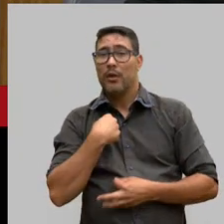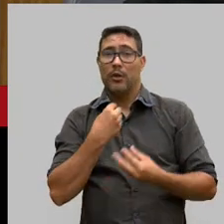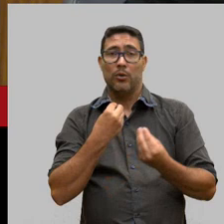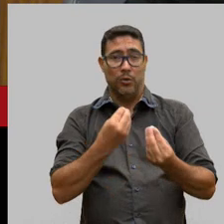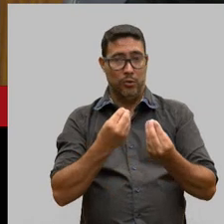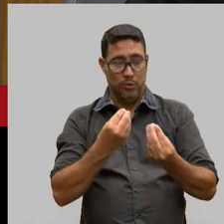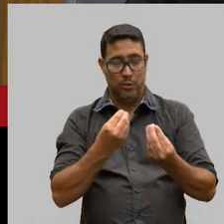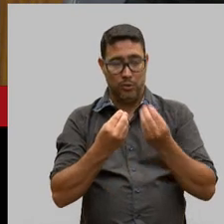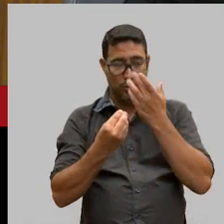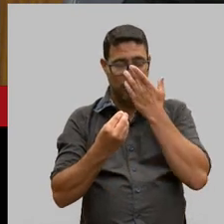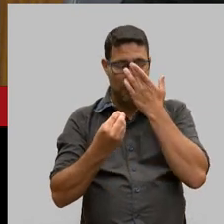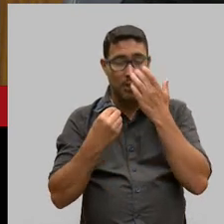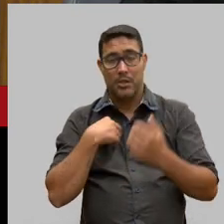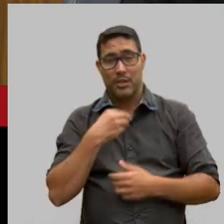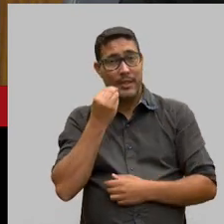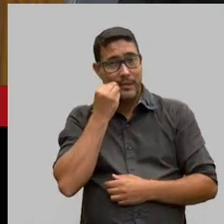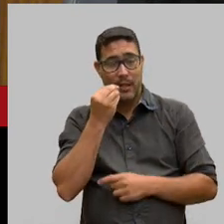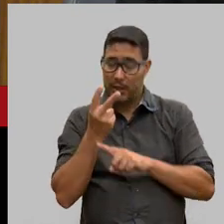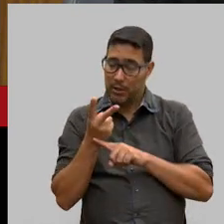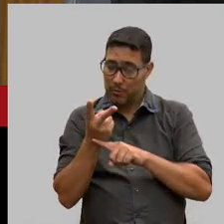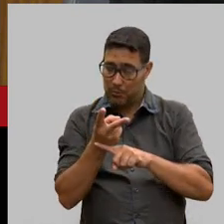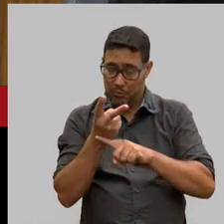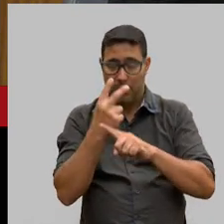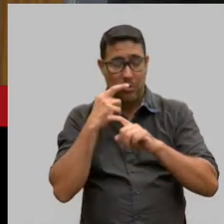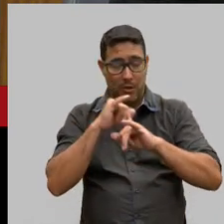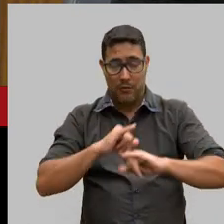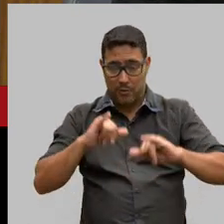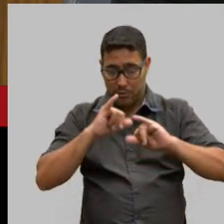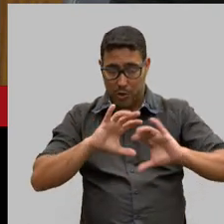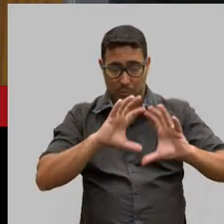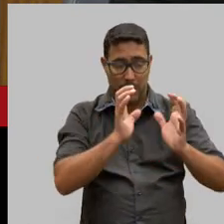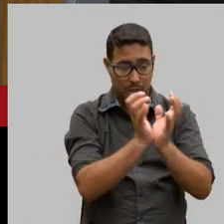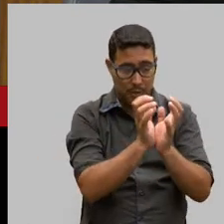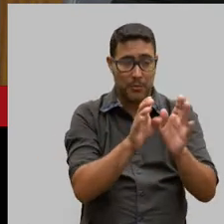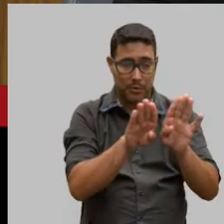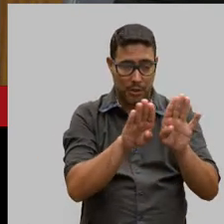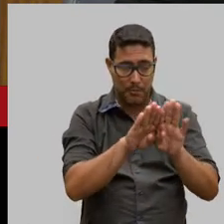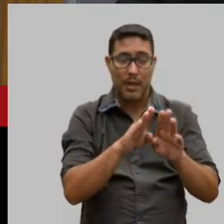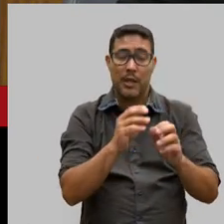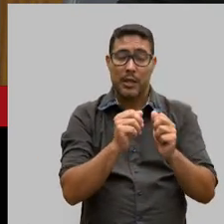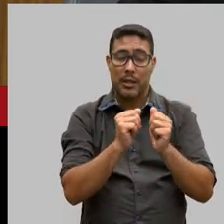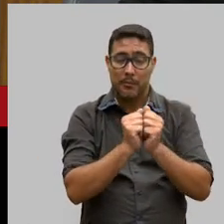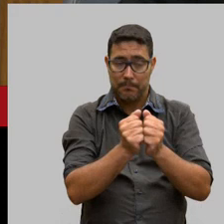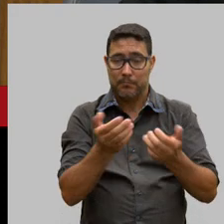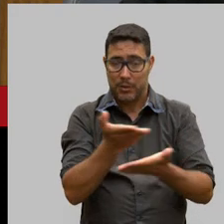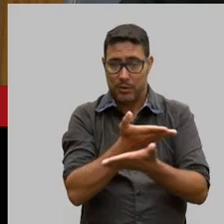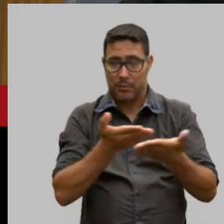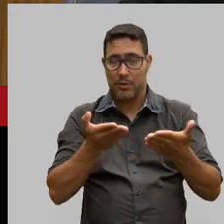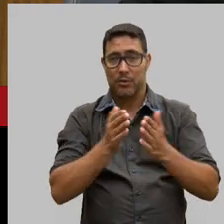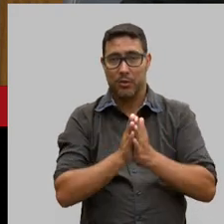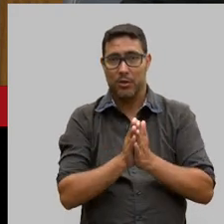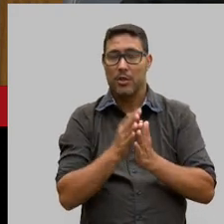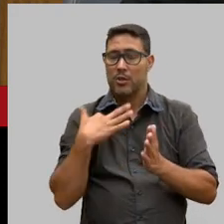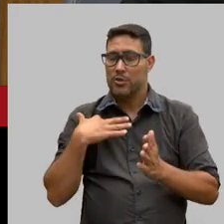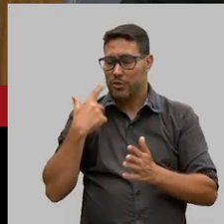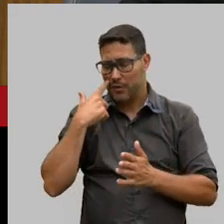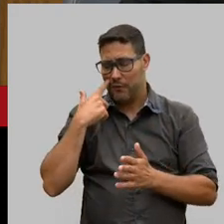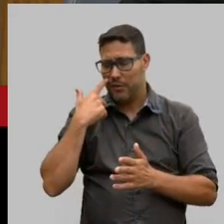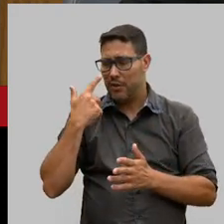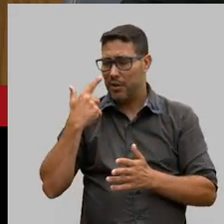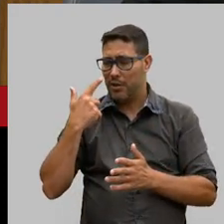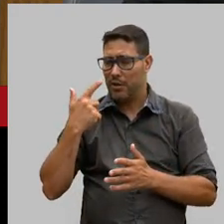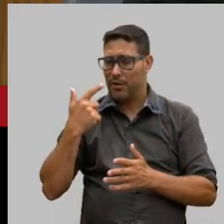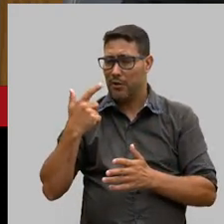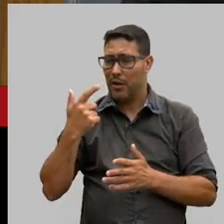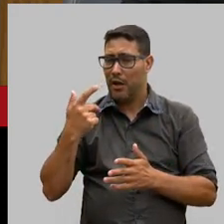eu minha esposa tem uma equipe também que participa com a gente para para isso tudo tive recentemente fui muito bem receb ido